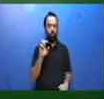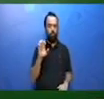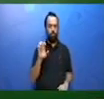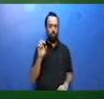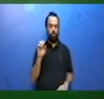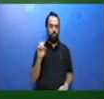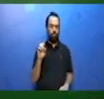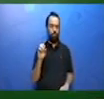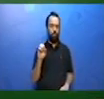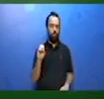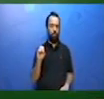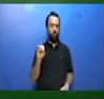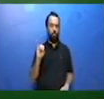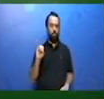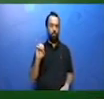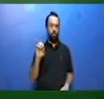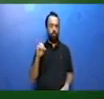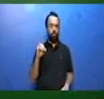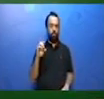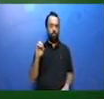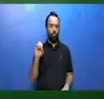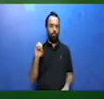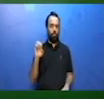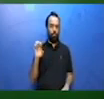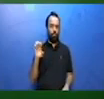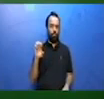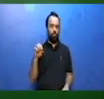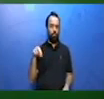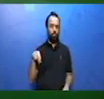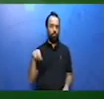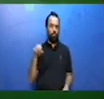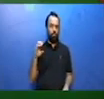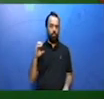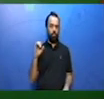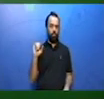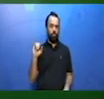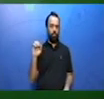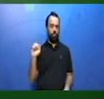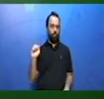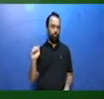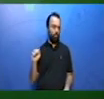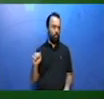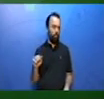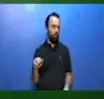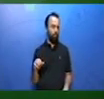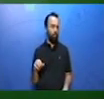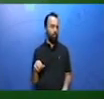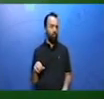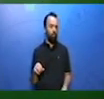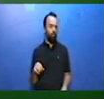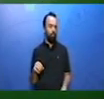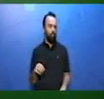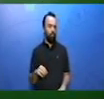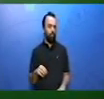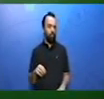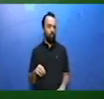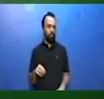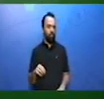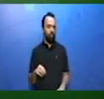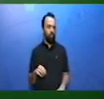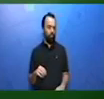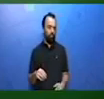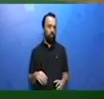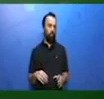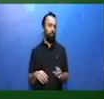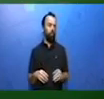Industrial, você vai pôr o I. E comercial, você vai pôr o C. E em seguida, justifique